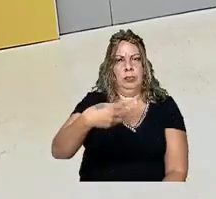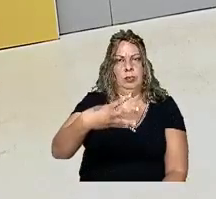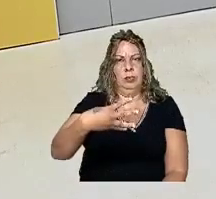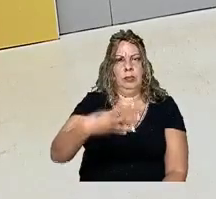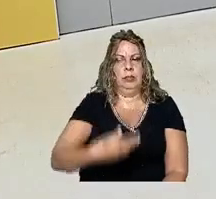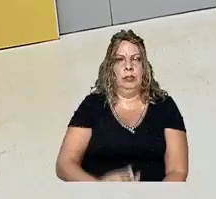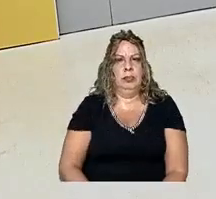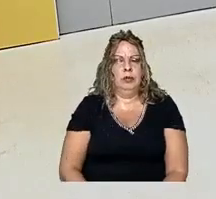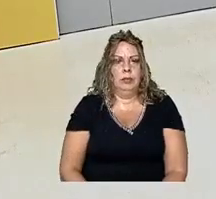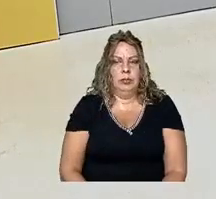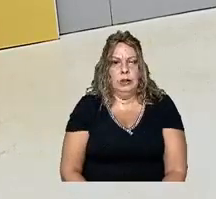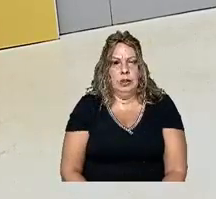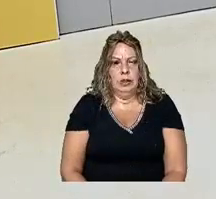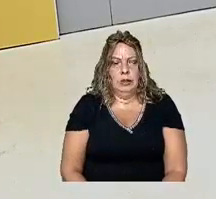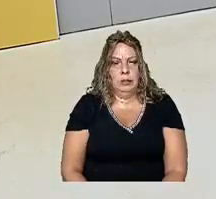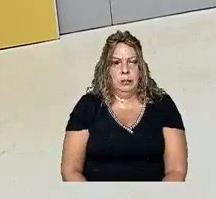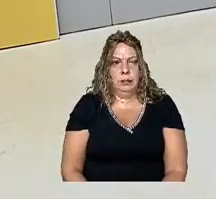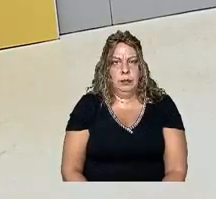24.